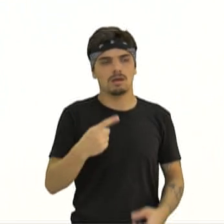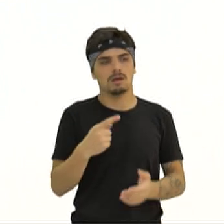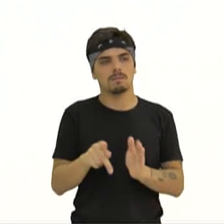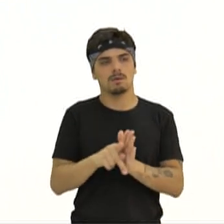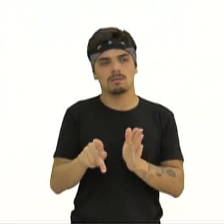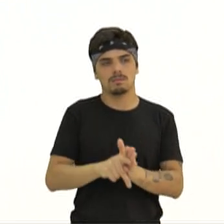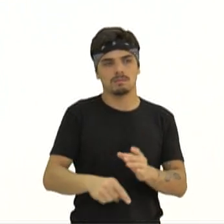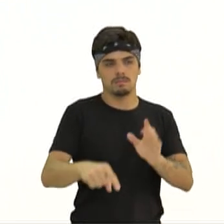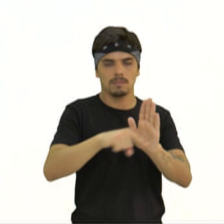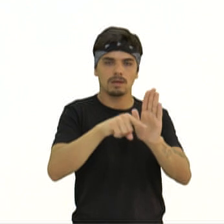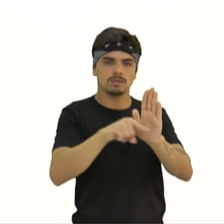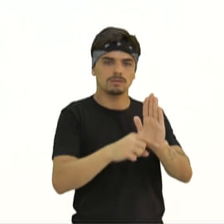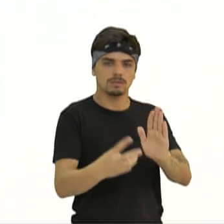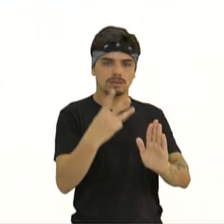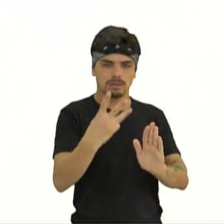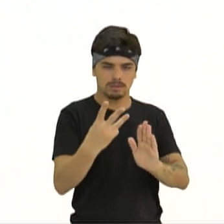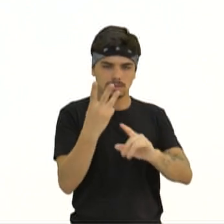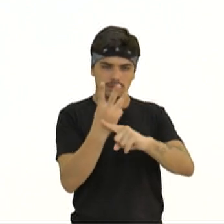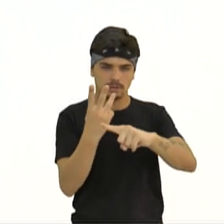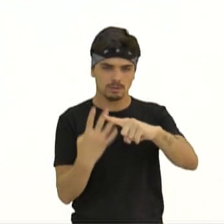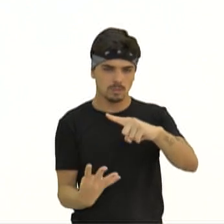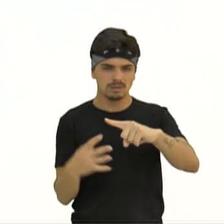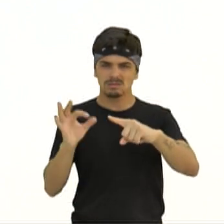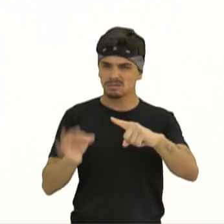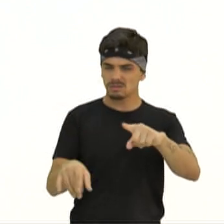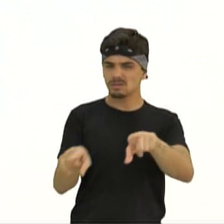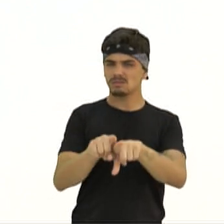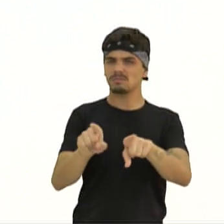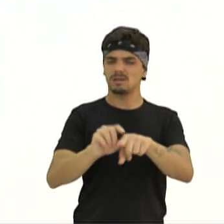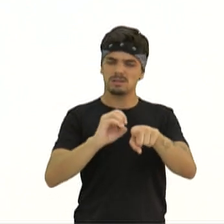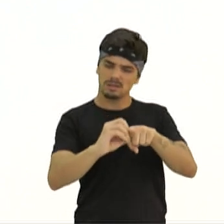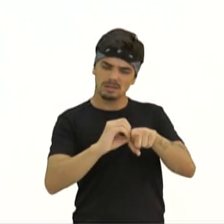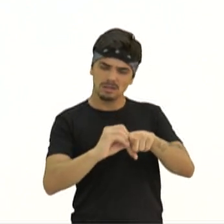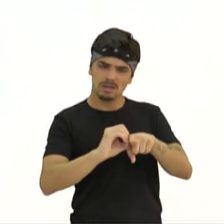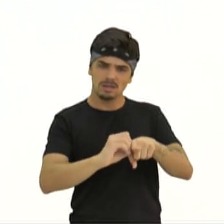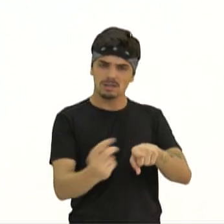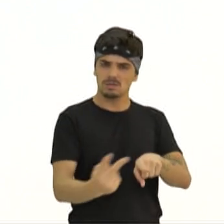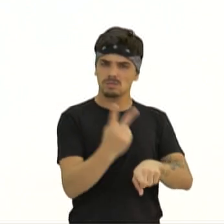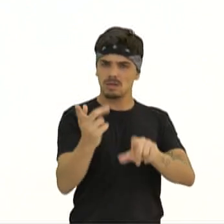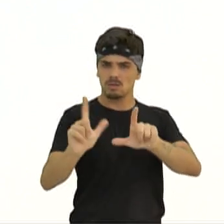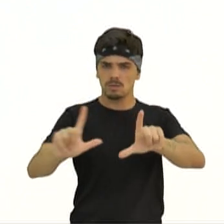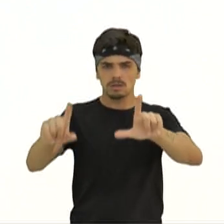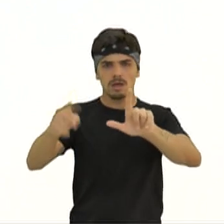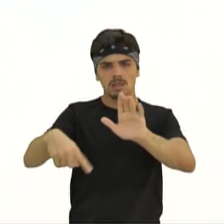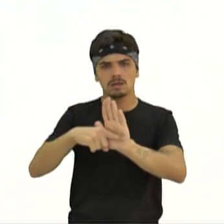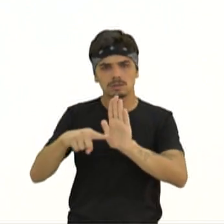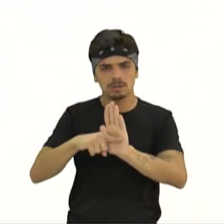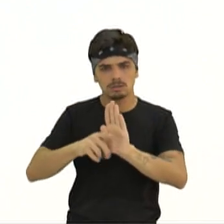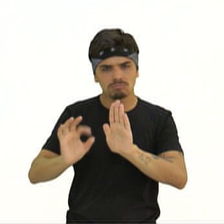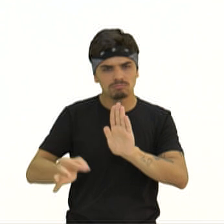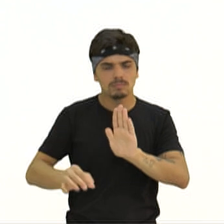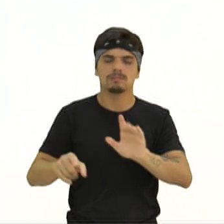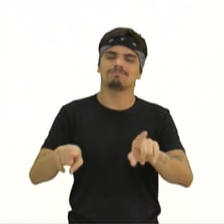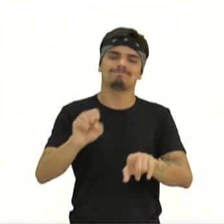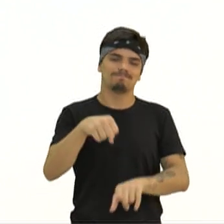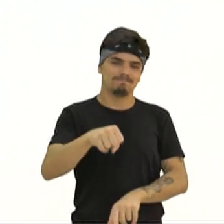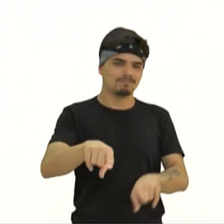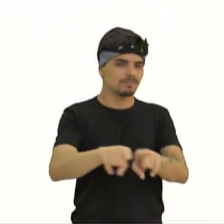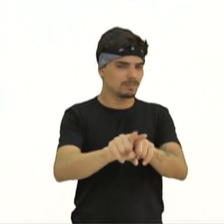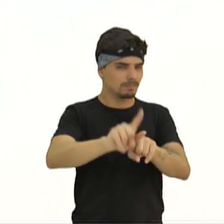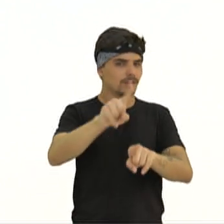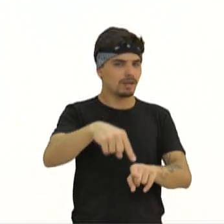menos 3/4. Menos 3/4? Mas tangente no segundo quadrante é negativa? Sim, tá certo,